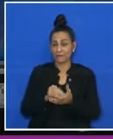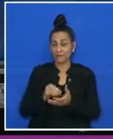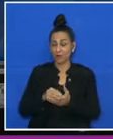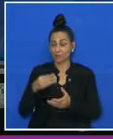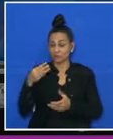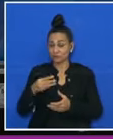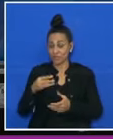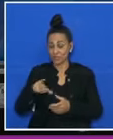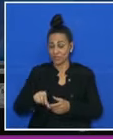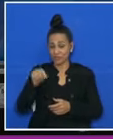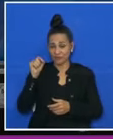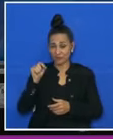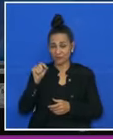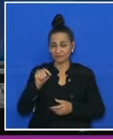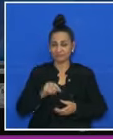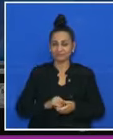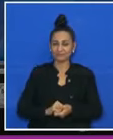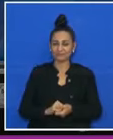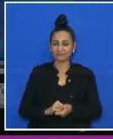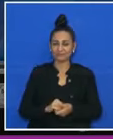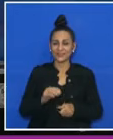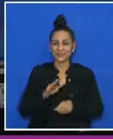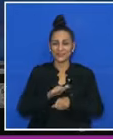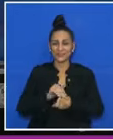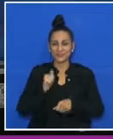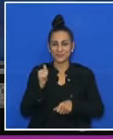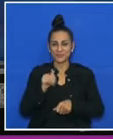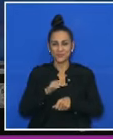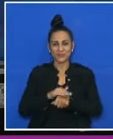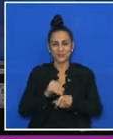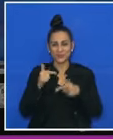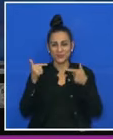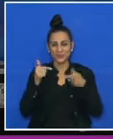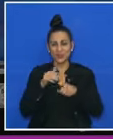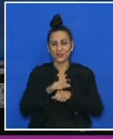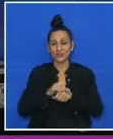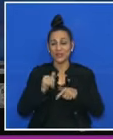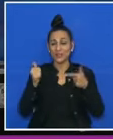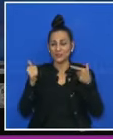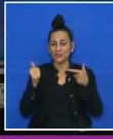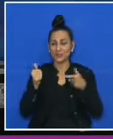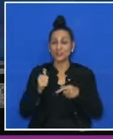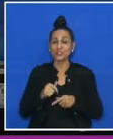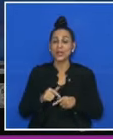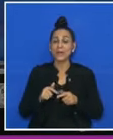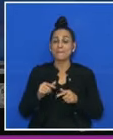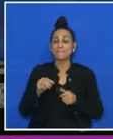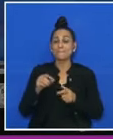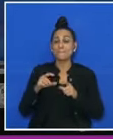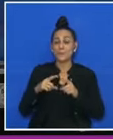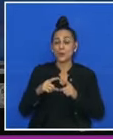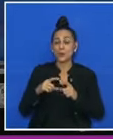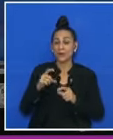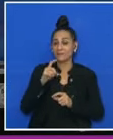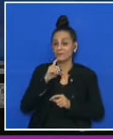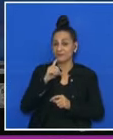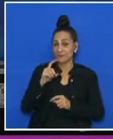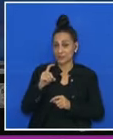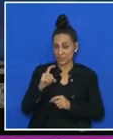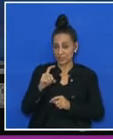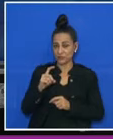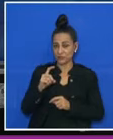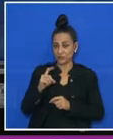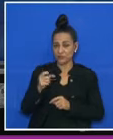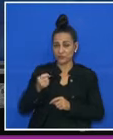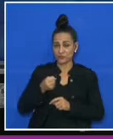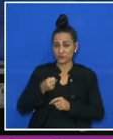apenas 3 números. Pode chamar que a sorte vem. Bola verde, número 03. Verde,